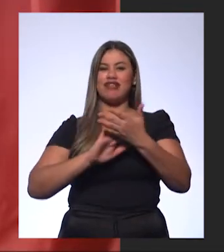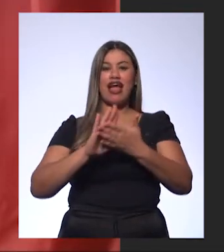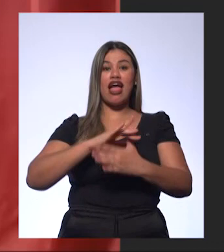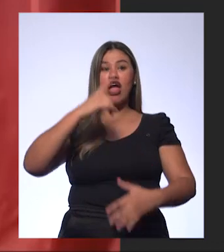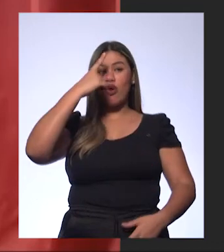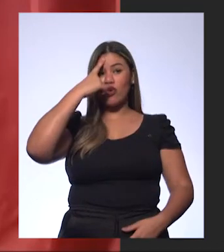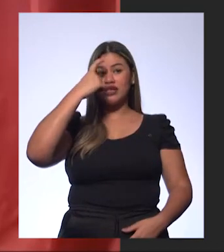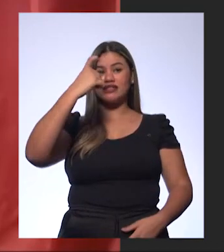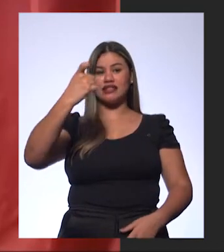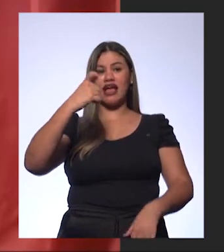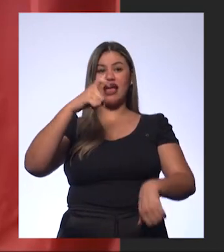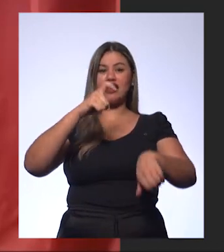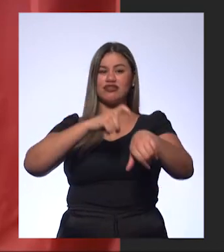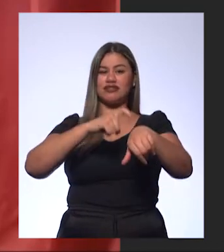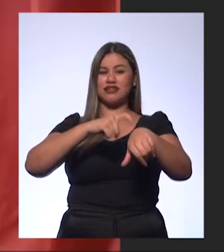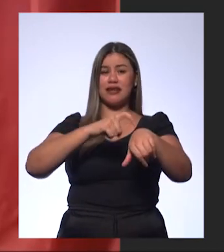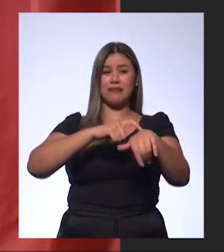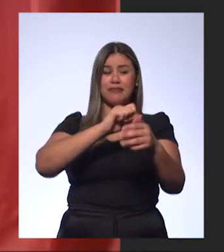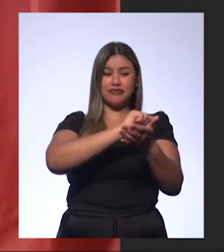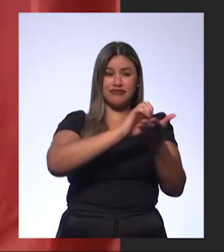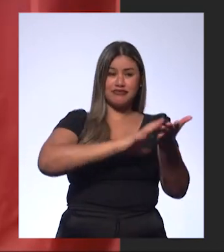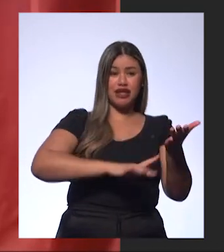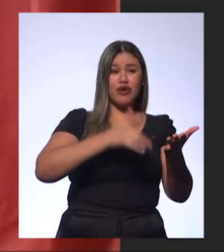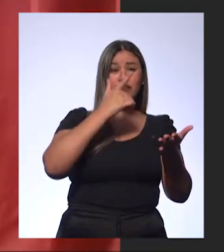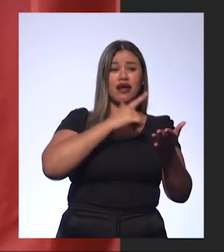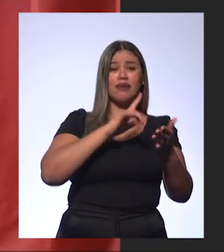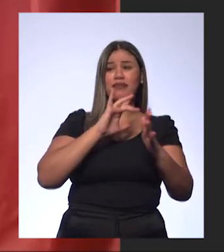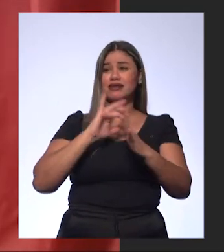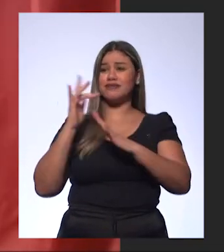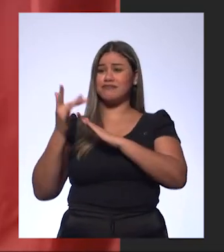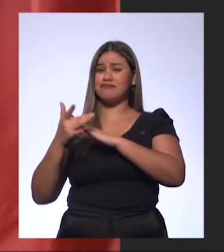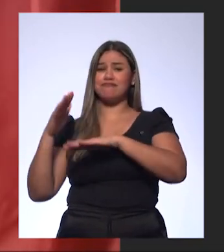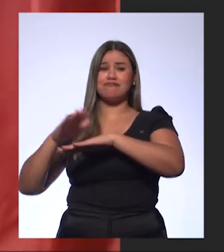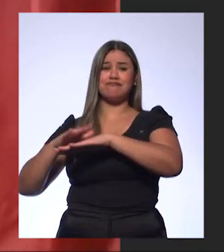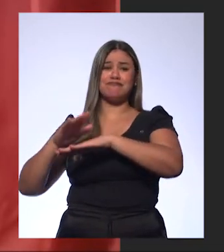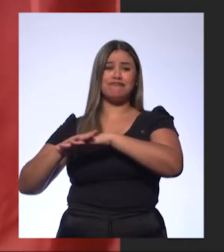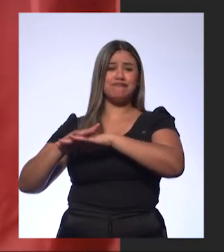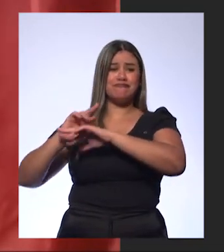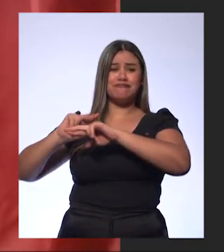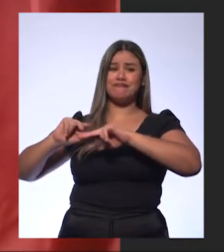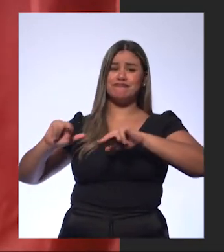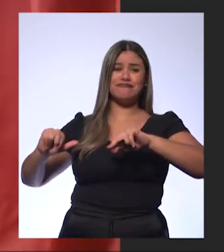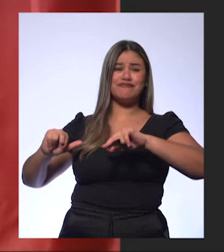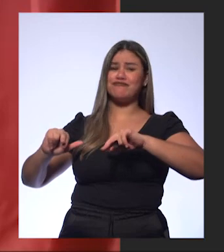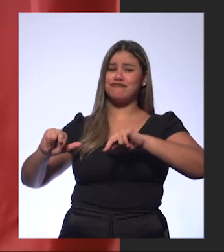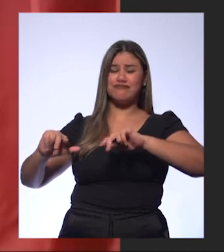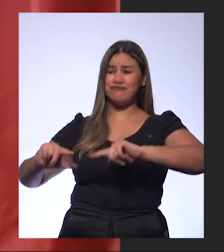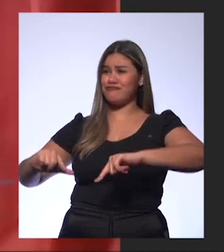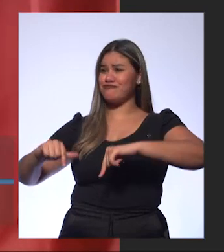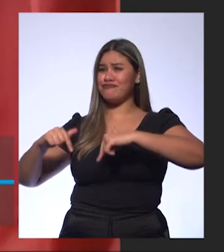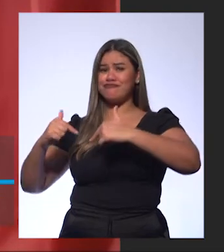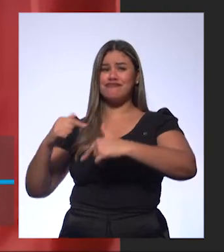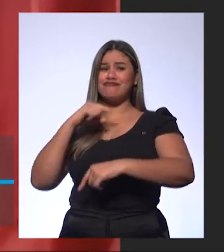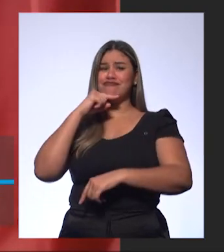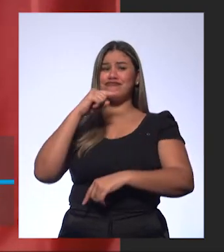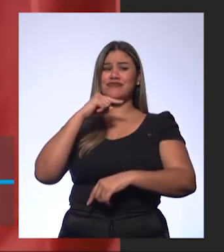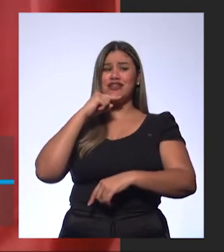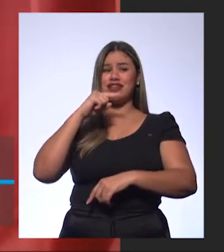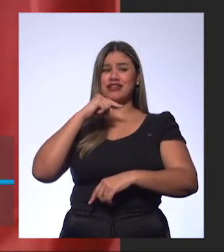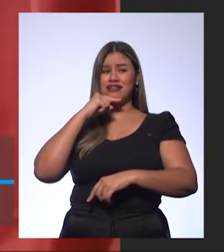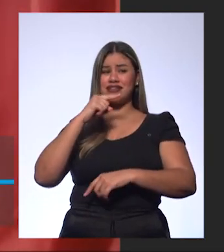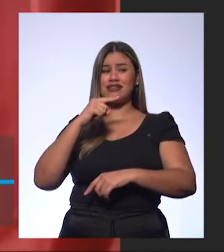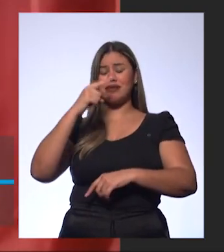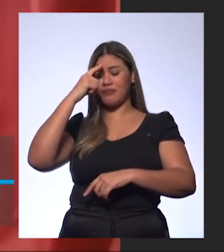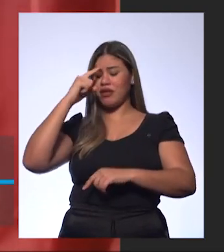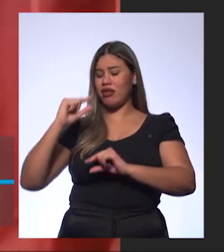eu planejei o tempo das atividades, mas na hora de colocar em prática, acho que eu pensei em algo muito grande, de vez começar no menor